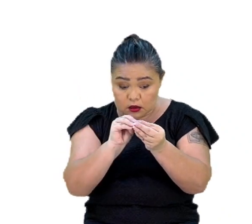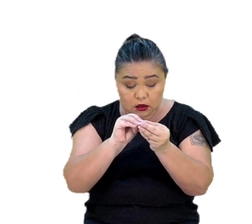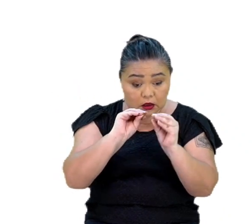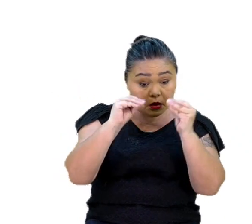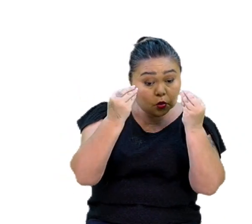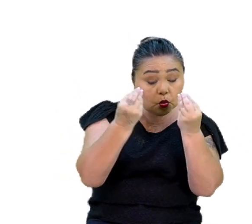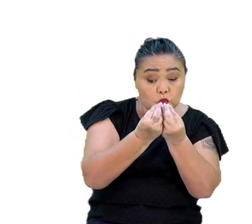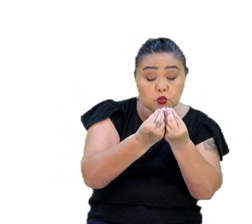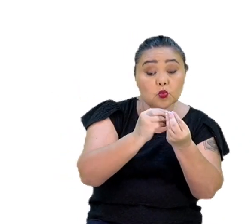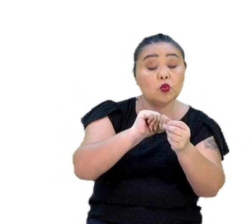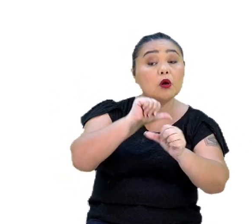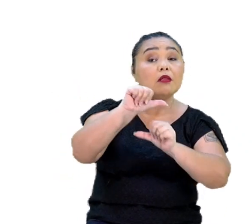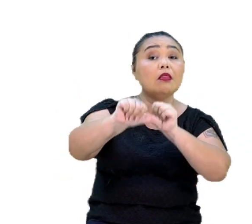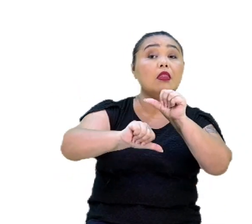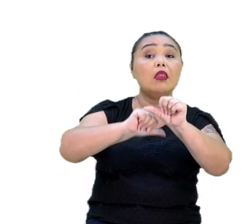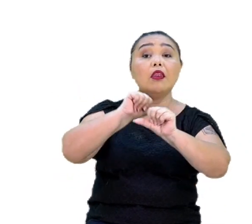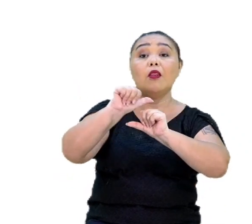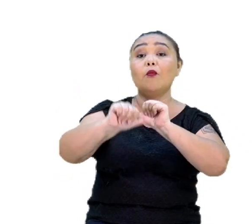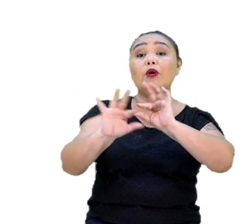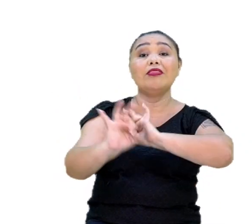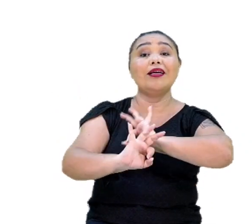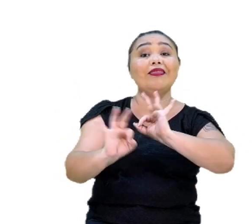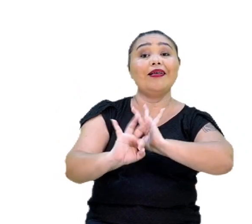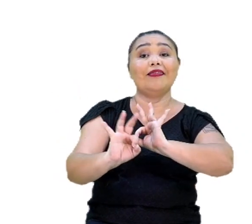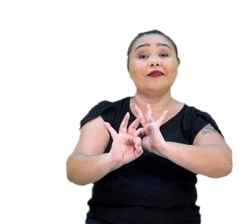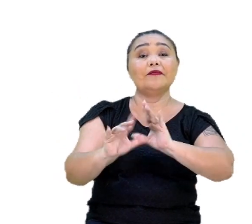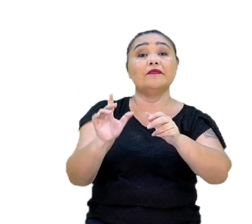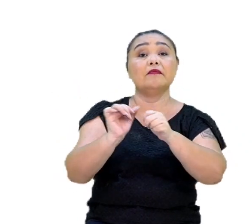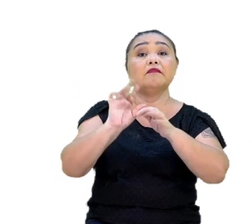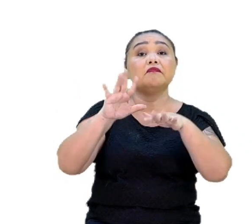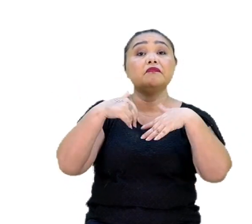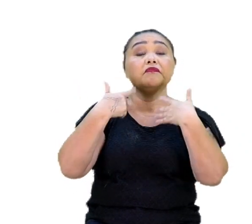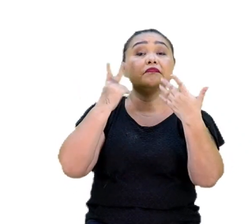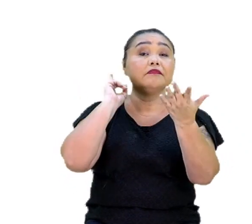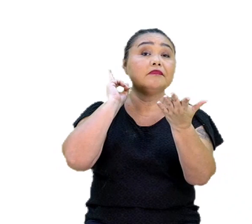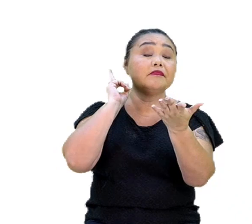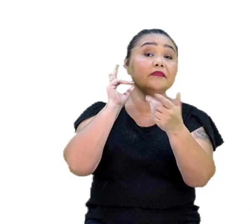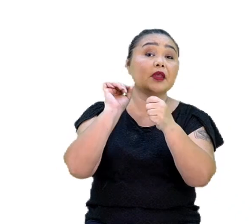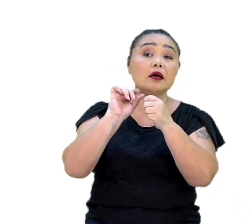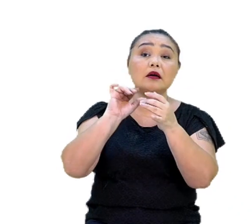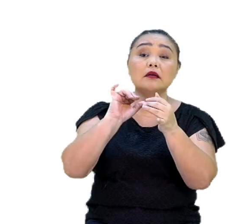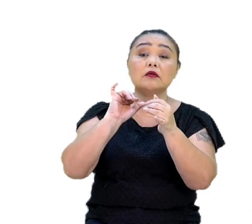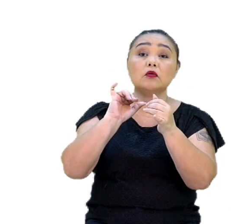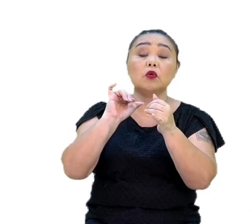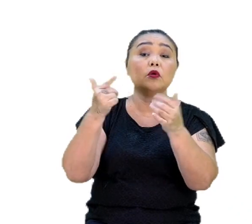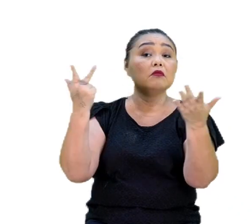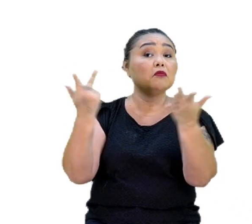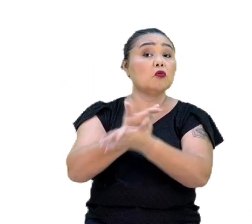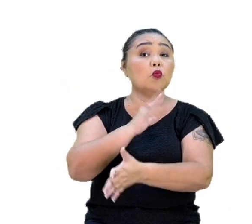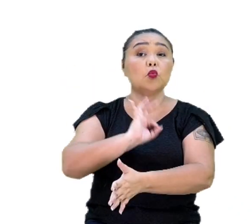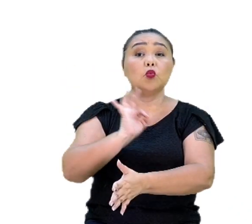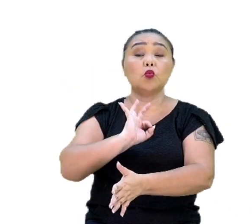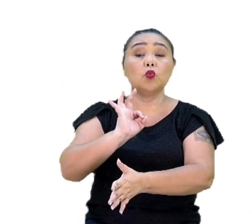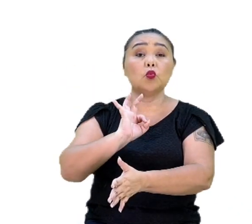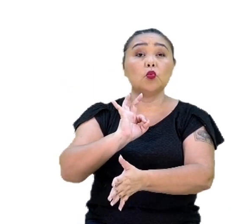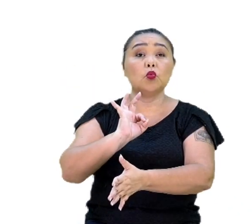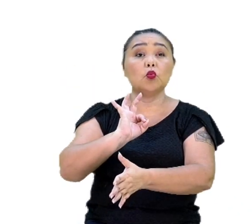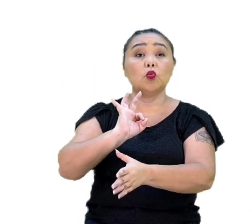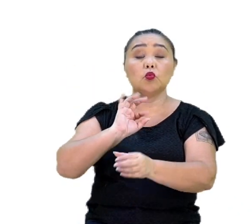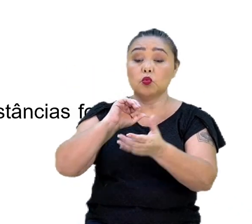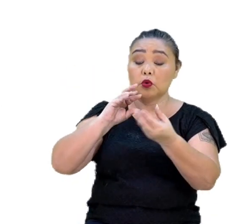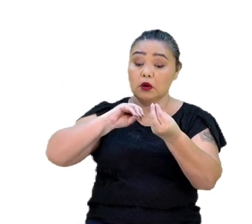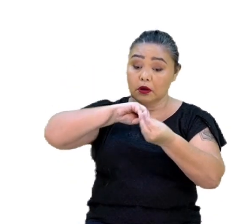sem mudança na natureza dela. O que isso quer dizer? Sem a ocorrência de